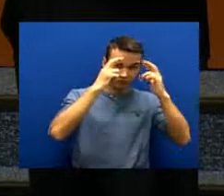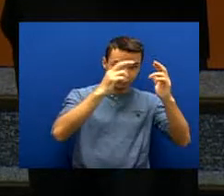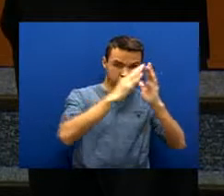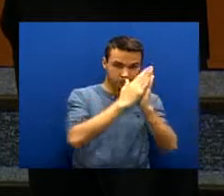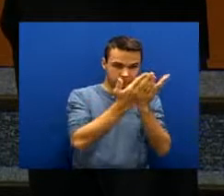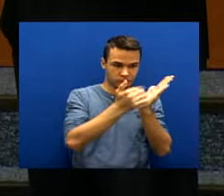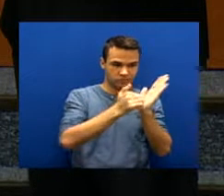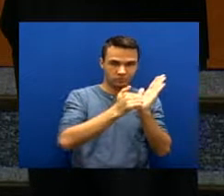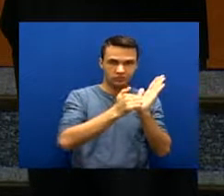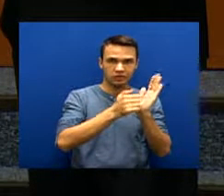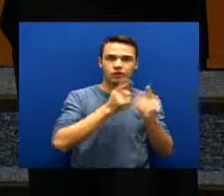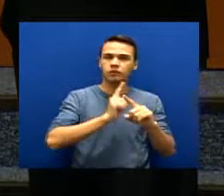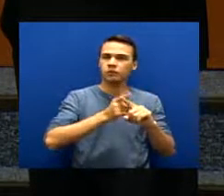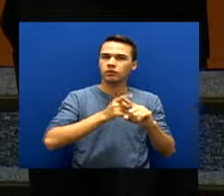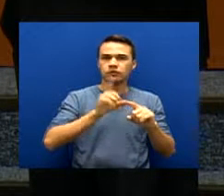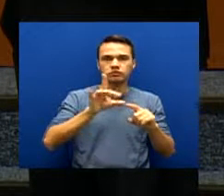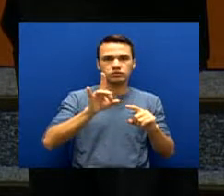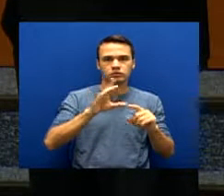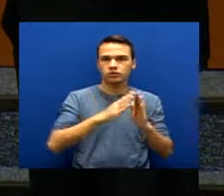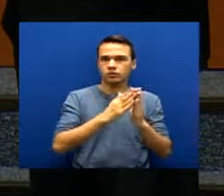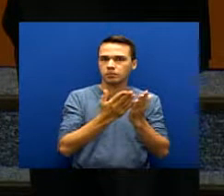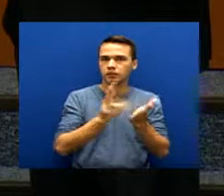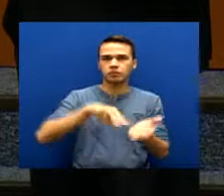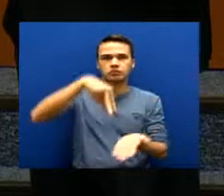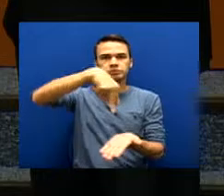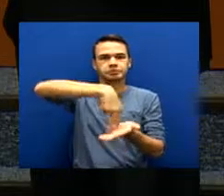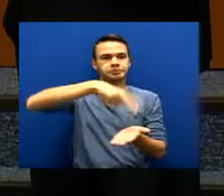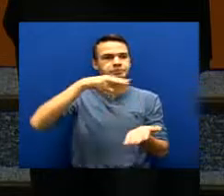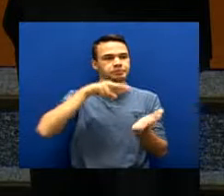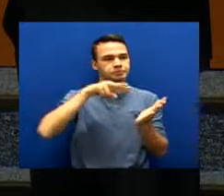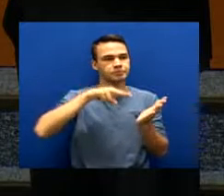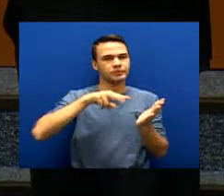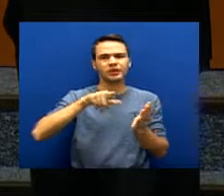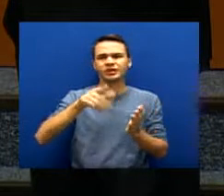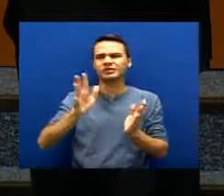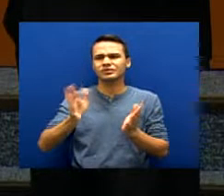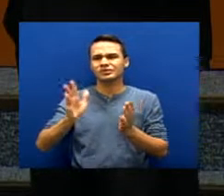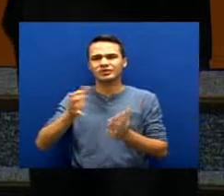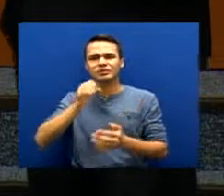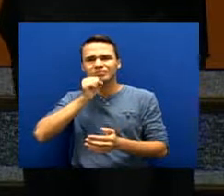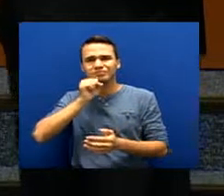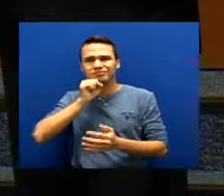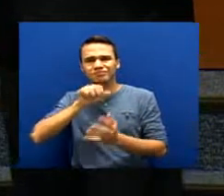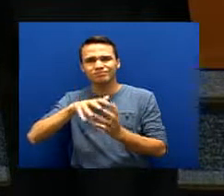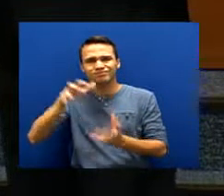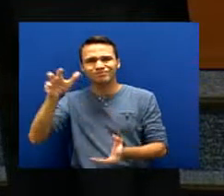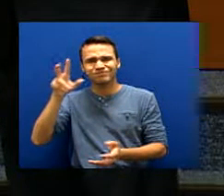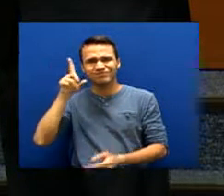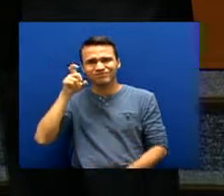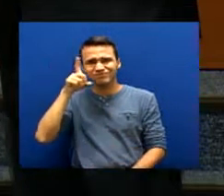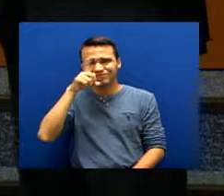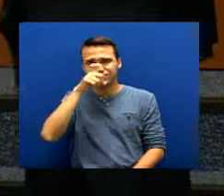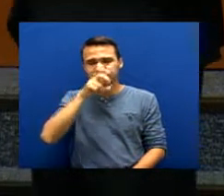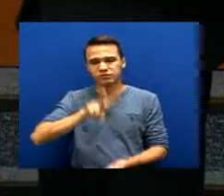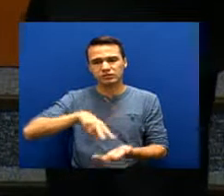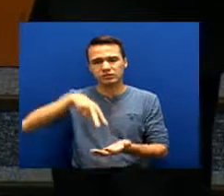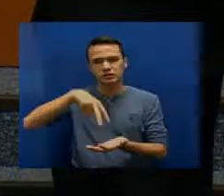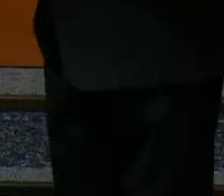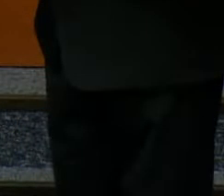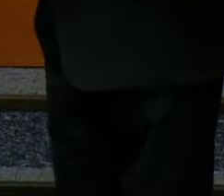civil, Shaul Ben Sion, para quem me conhece pelo meu nome hebraico. Uma pequena correção, sou psicanalista,